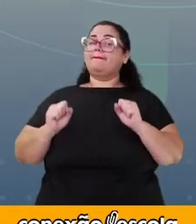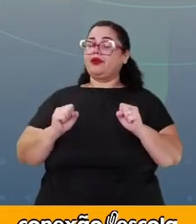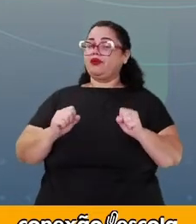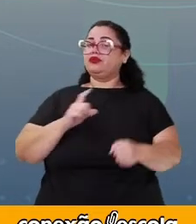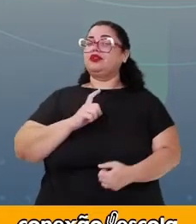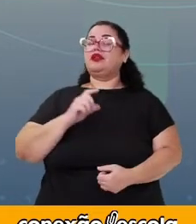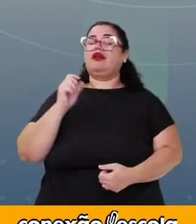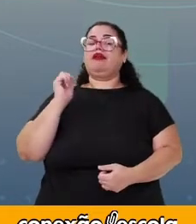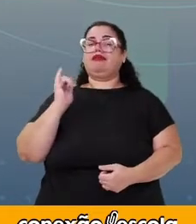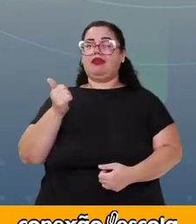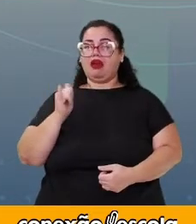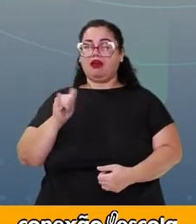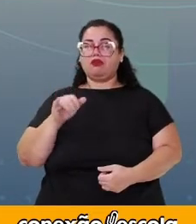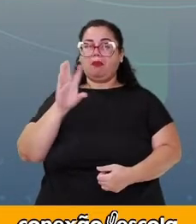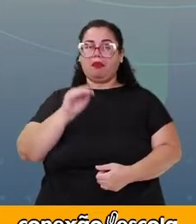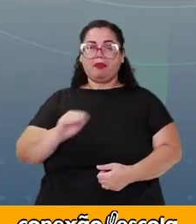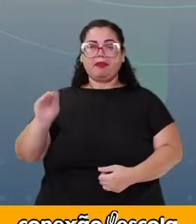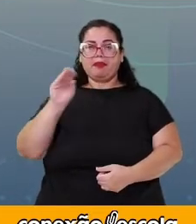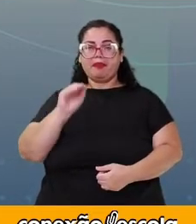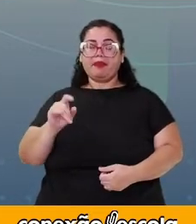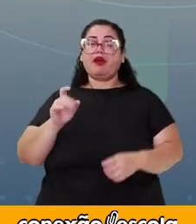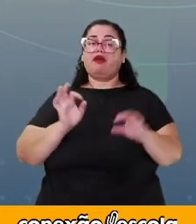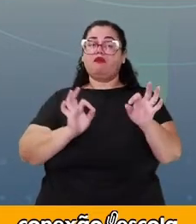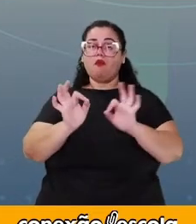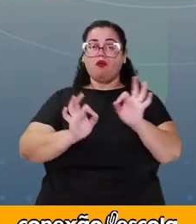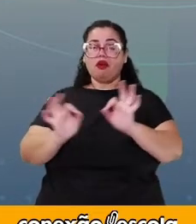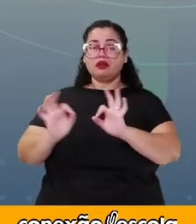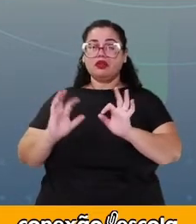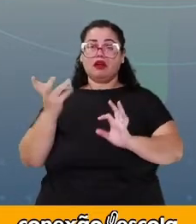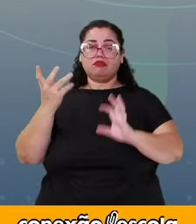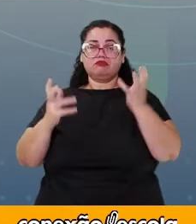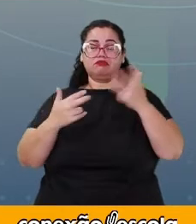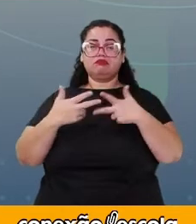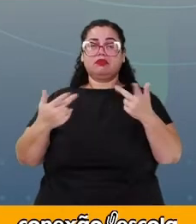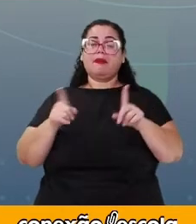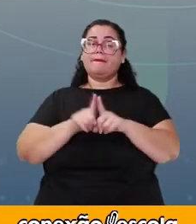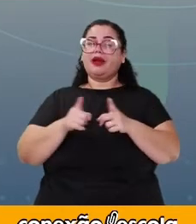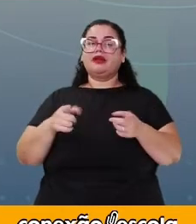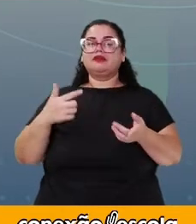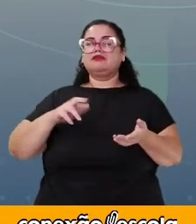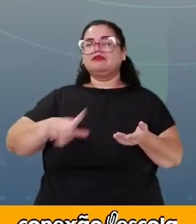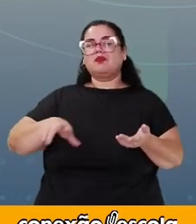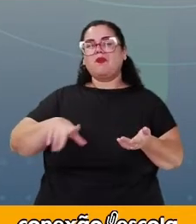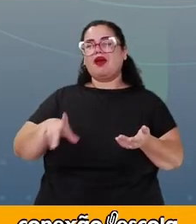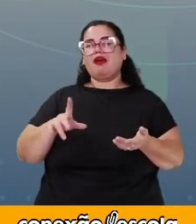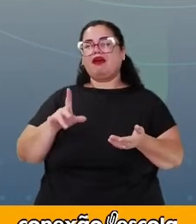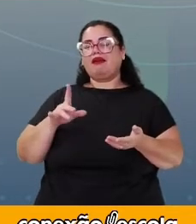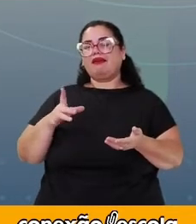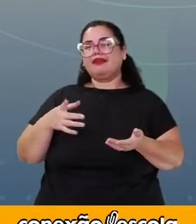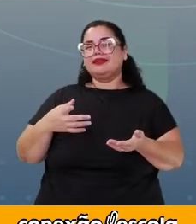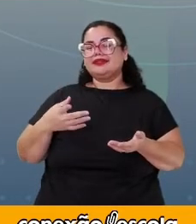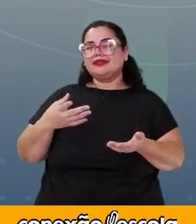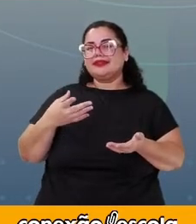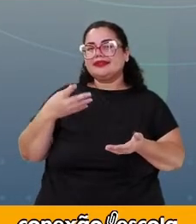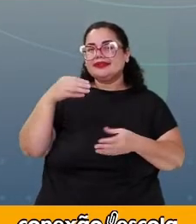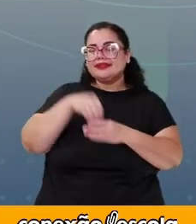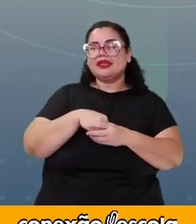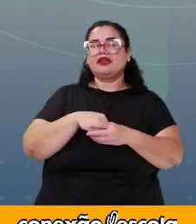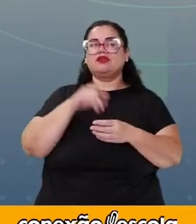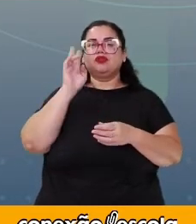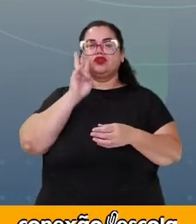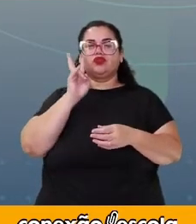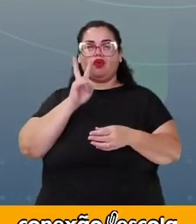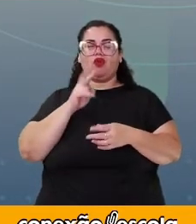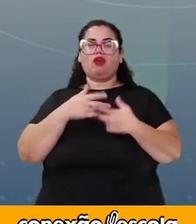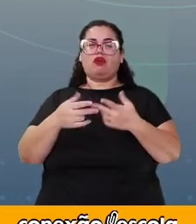narrador sim, o narrador ele vai organizar alguns fatos, mas não é tão presente na história quanto num texto em prosa,